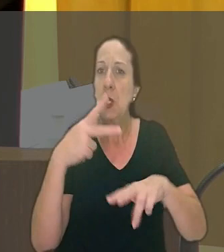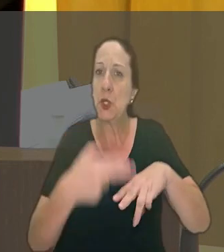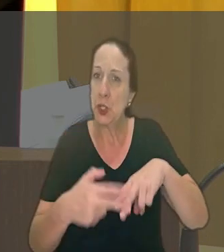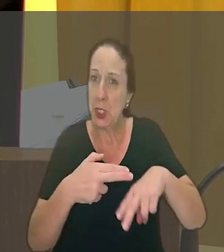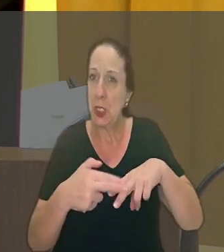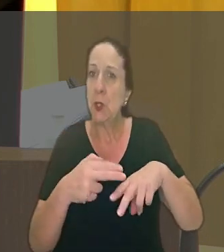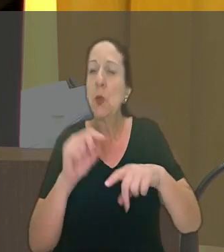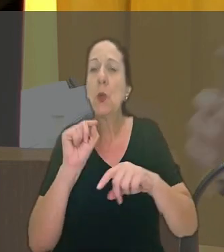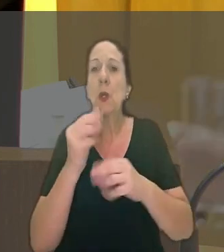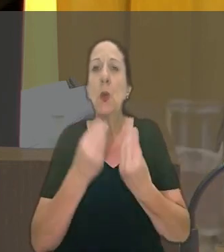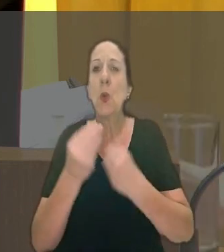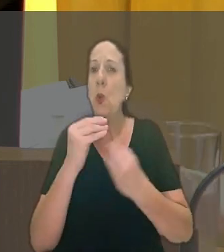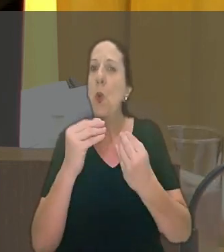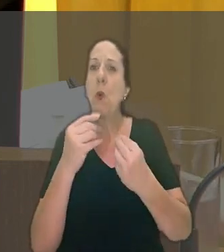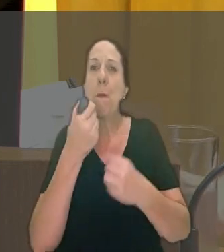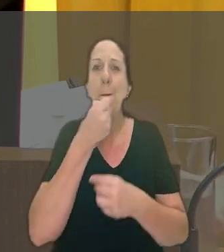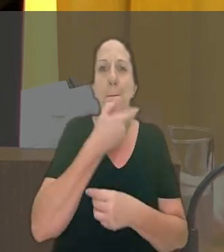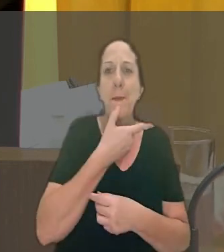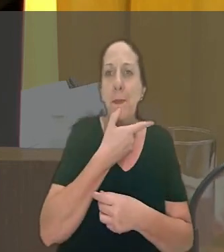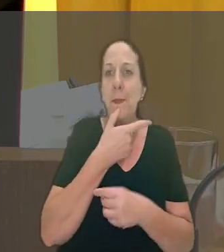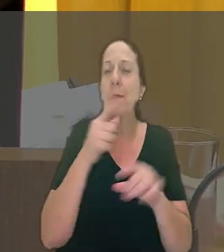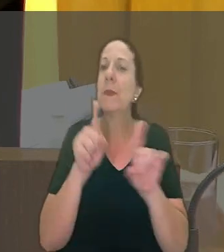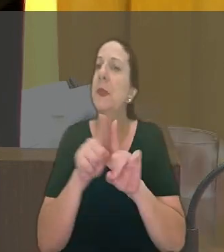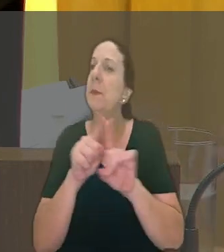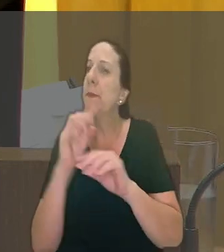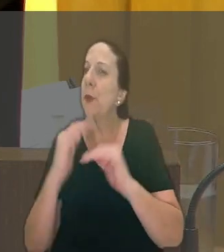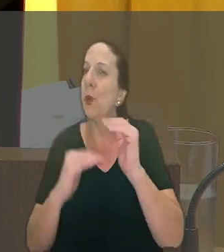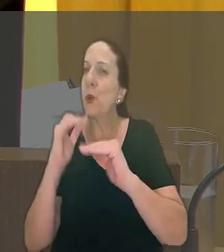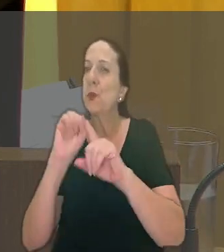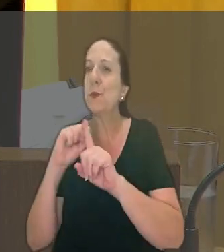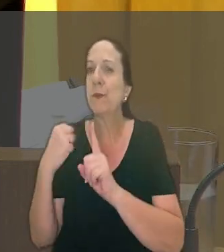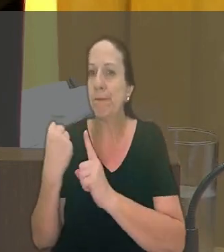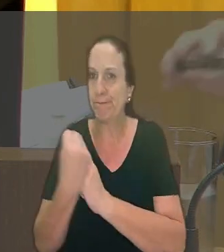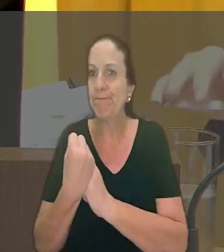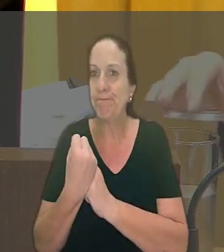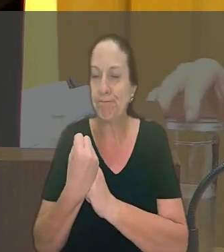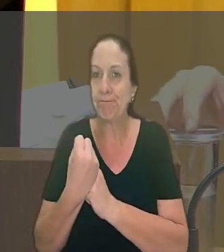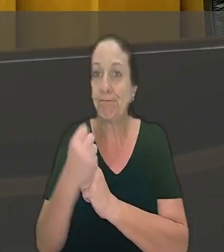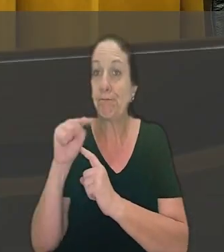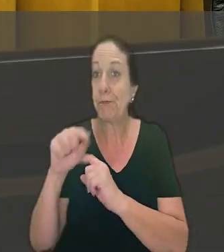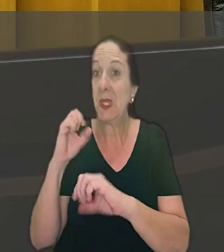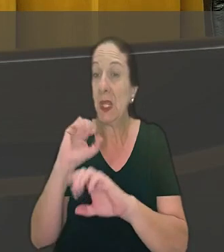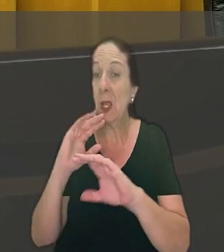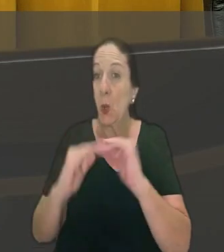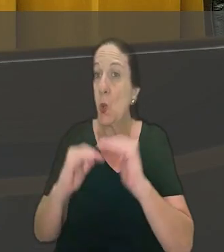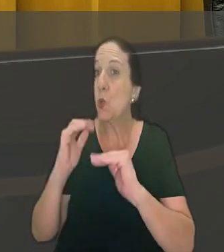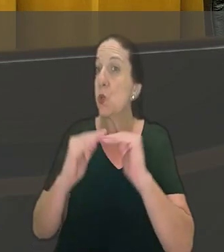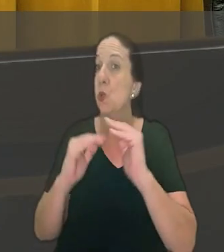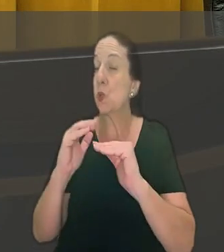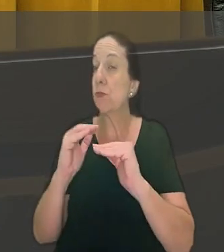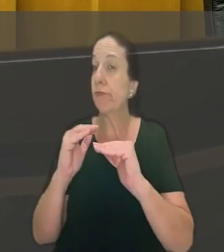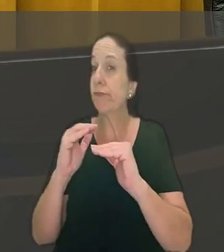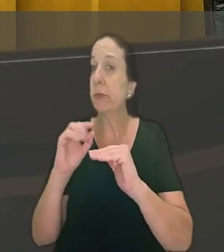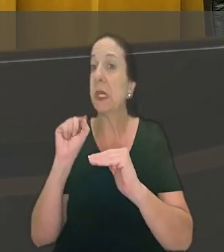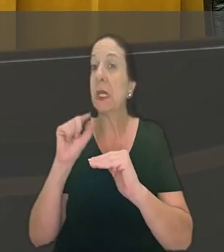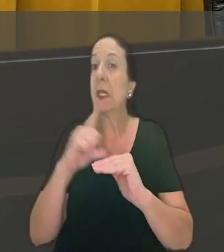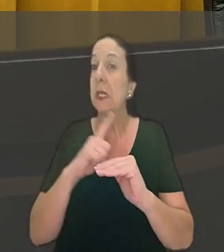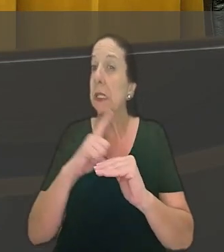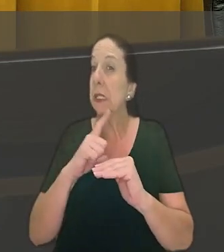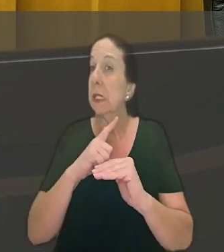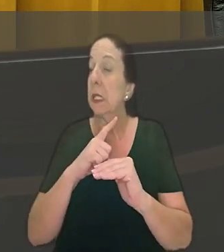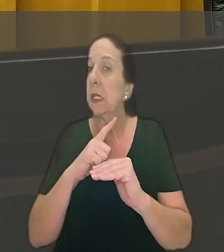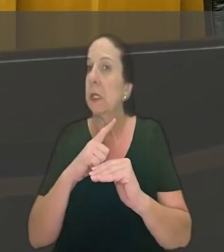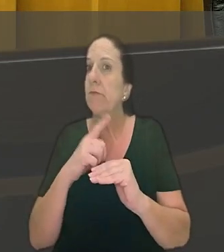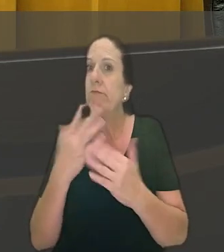aquilo que é considerado como humor é reflexo de uma construção social. Essa construção revela a concepção